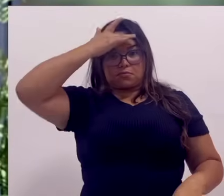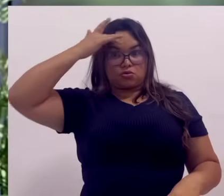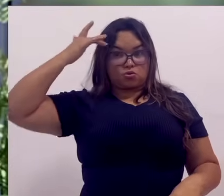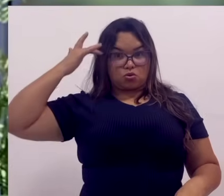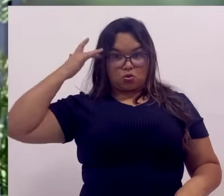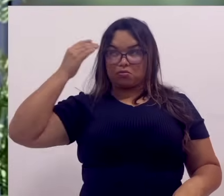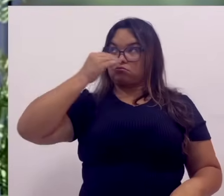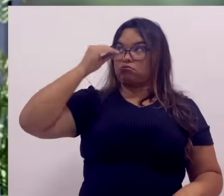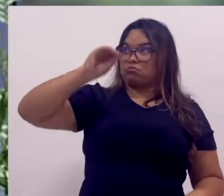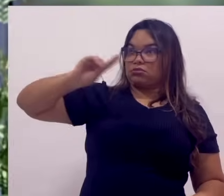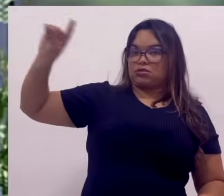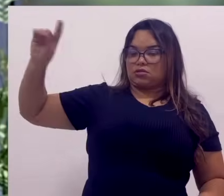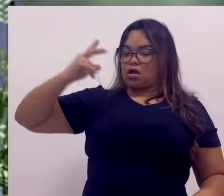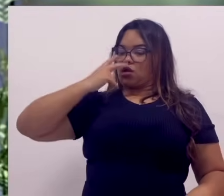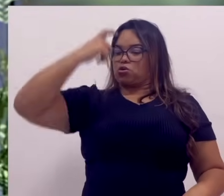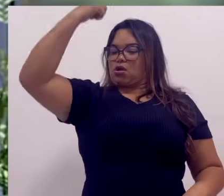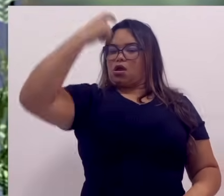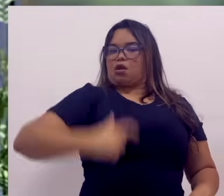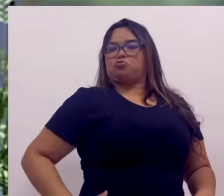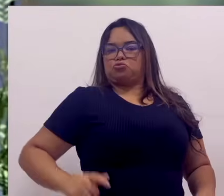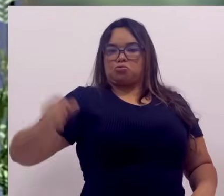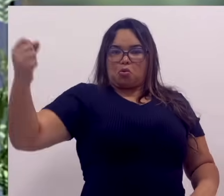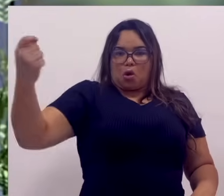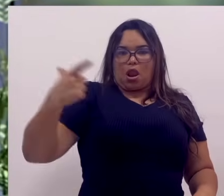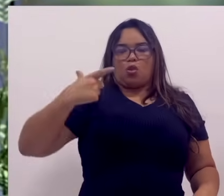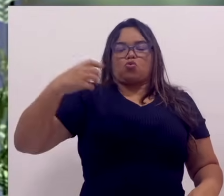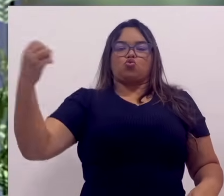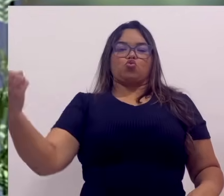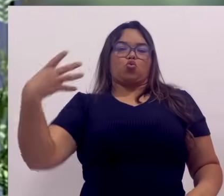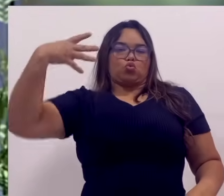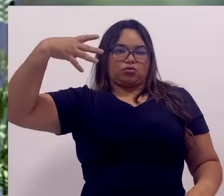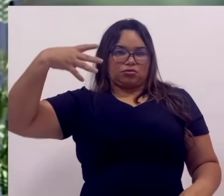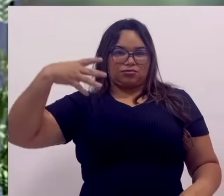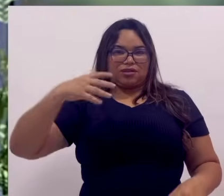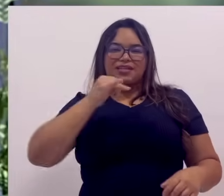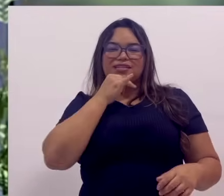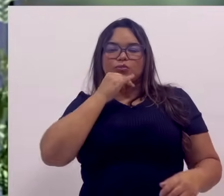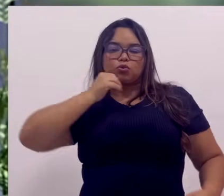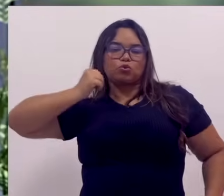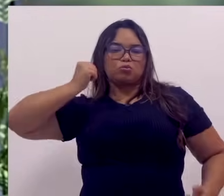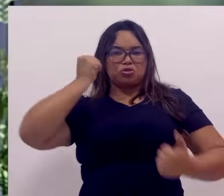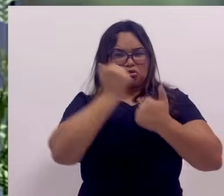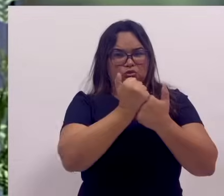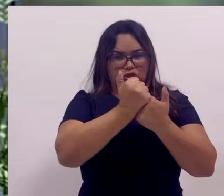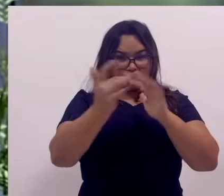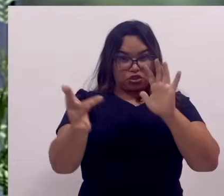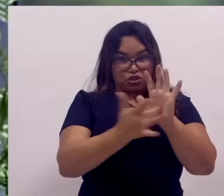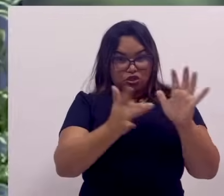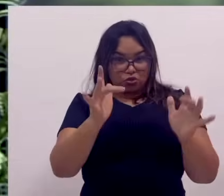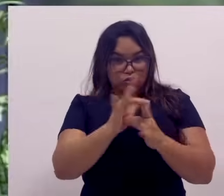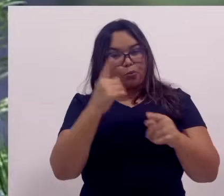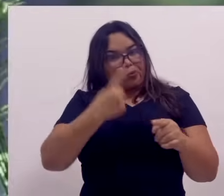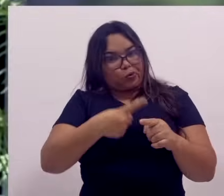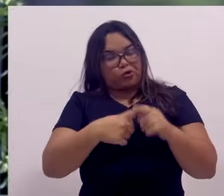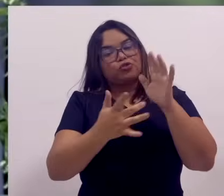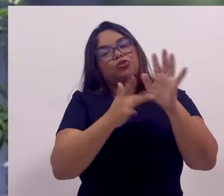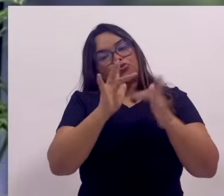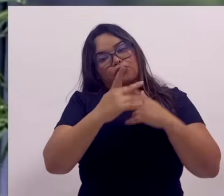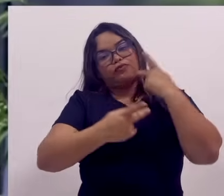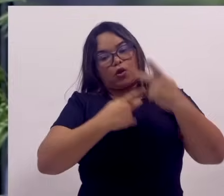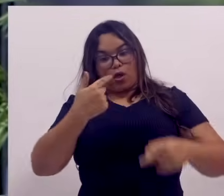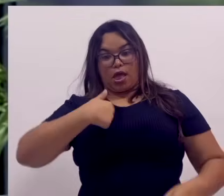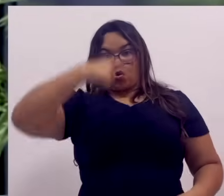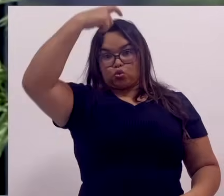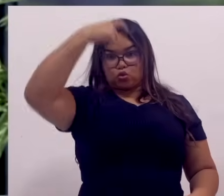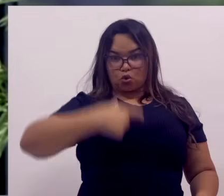e presume que é a luz, aí então se entra em escuridão. Se o Filho de Deus não é mais a luz do mundo